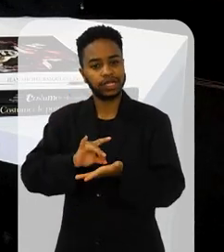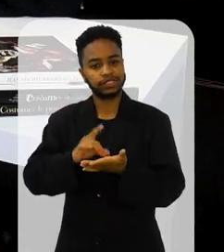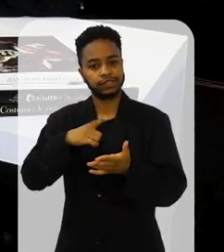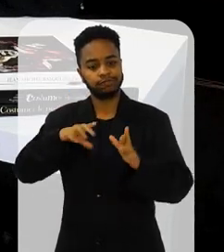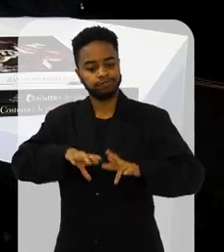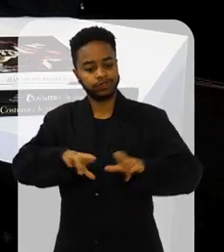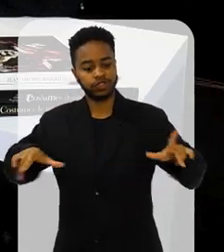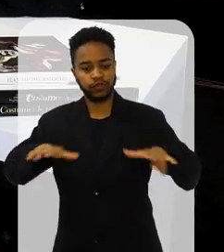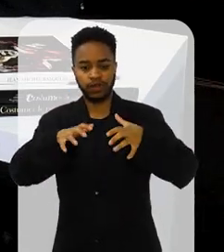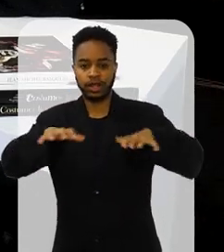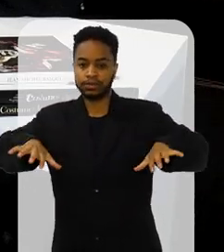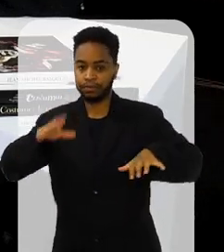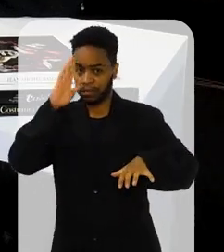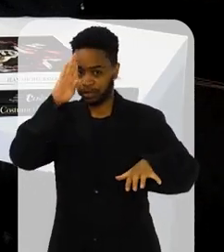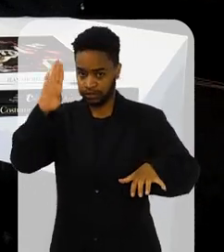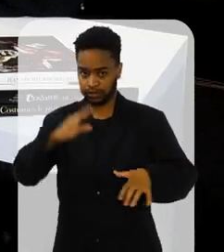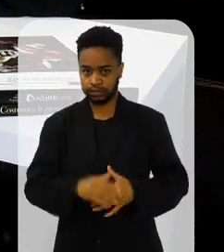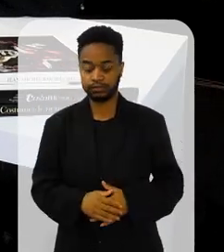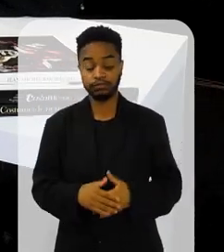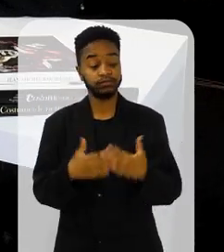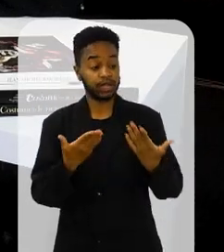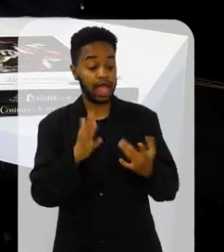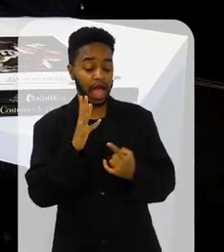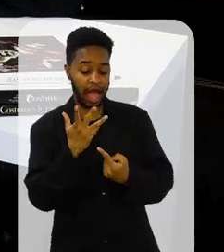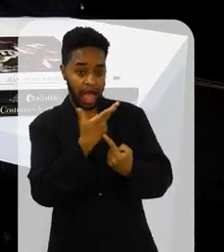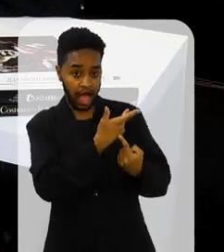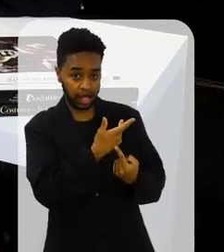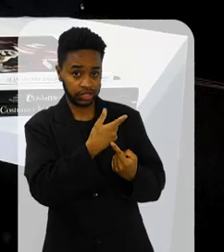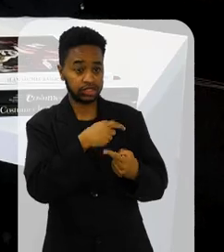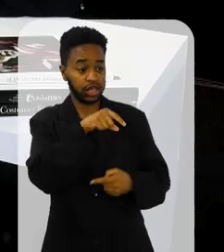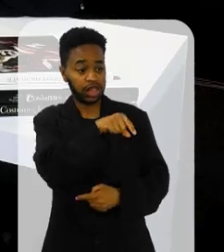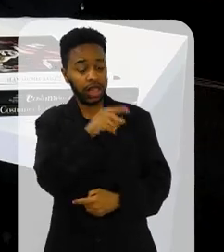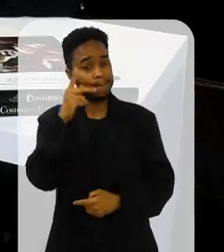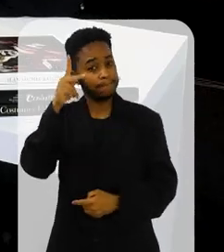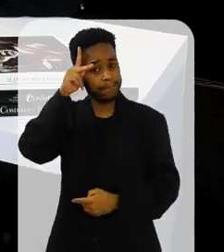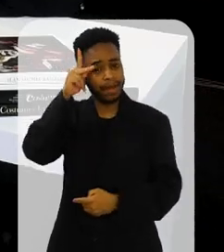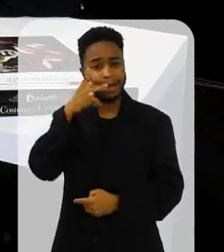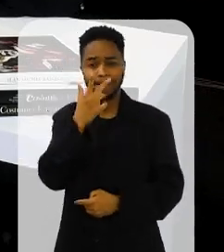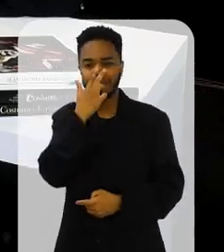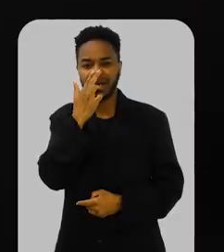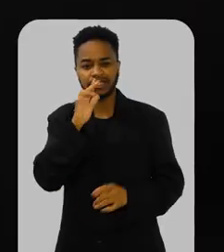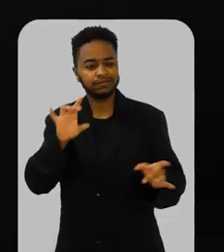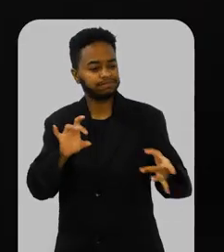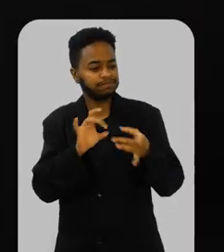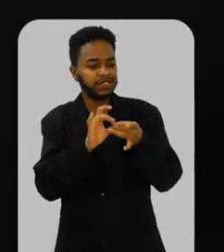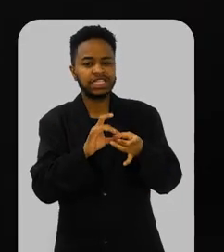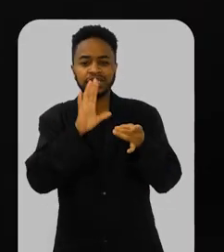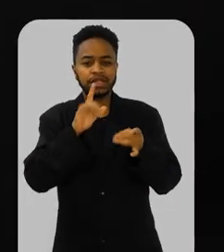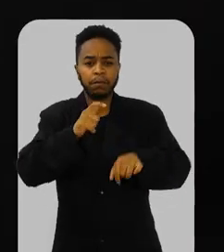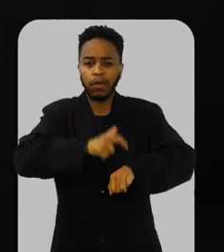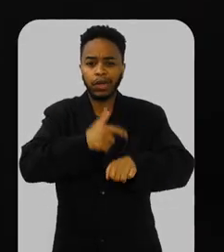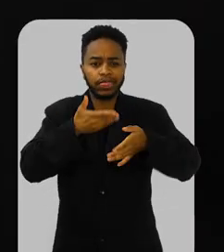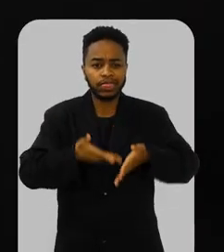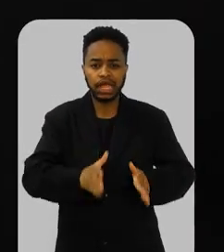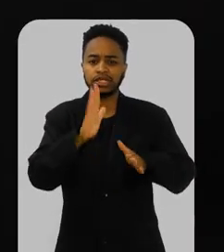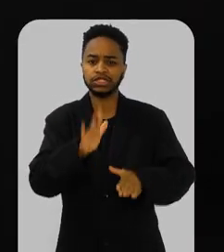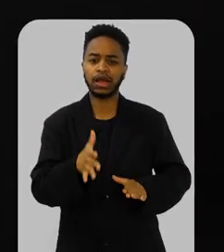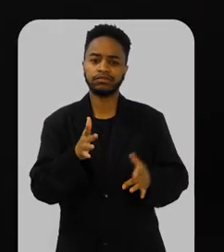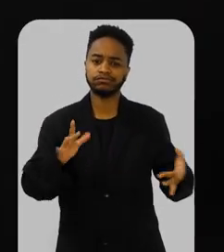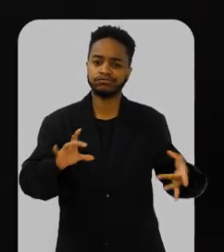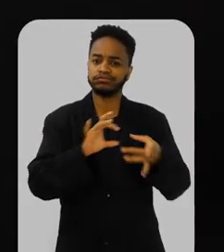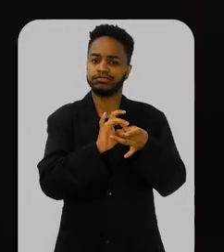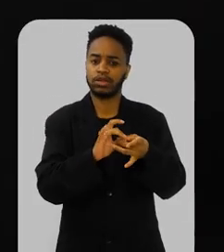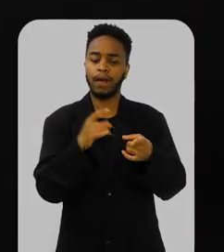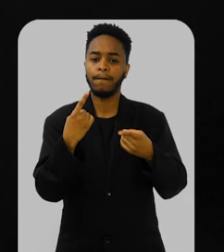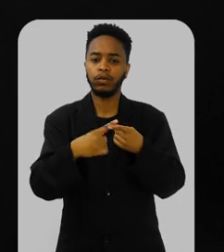não é isso? A arte em si, em Parintins, parece que transborda da veia das pessoas lá, né? A relação dos